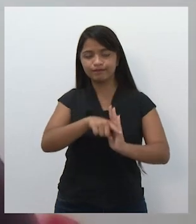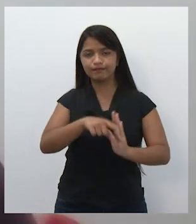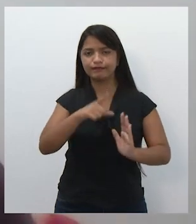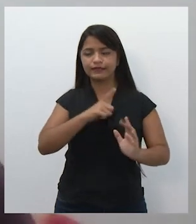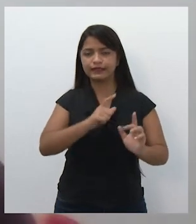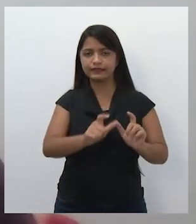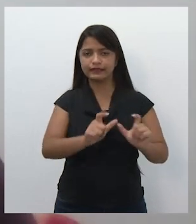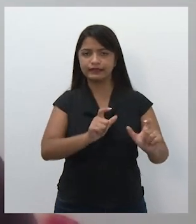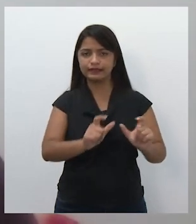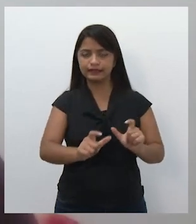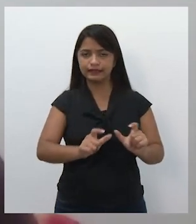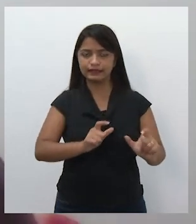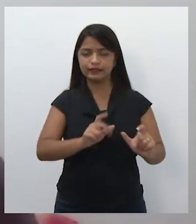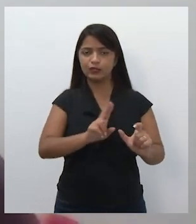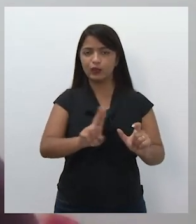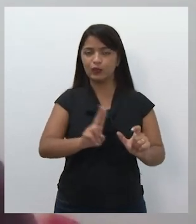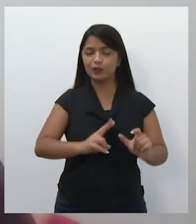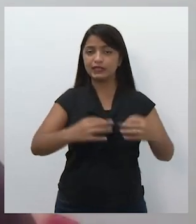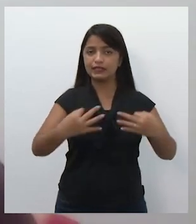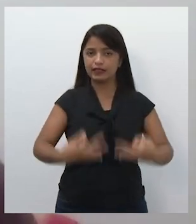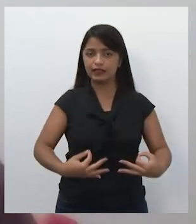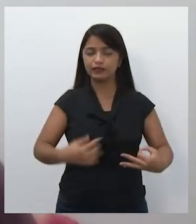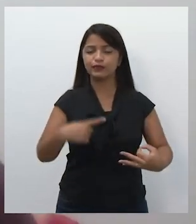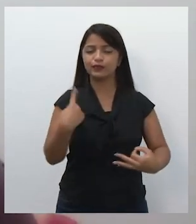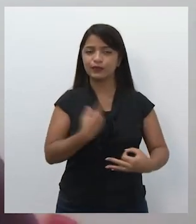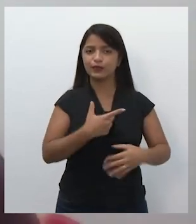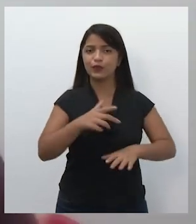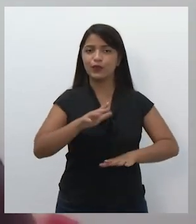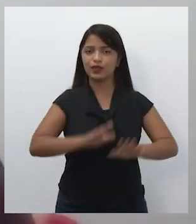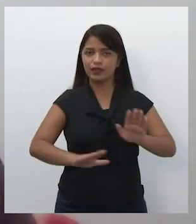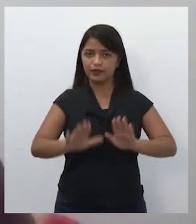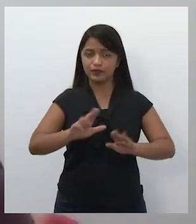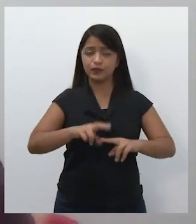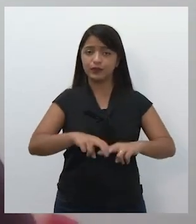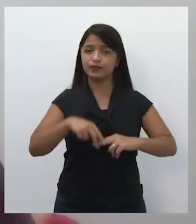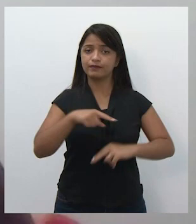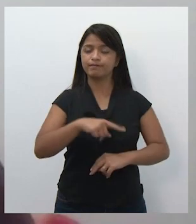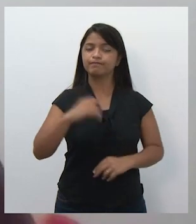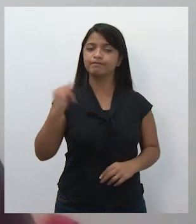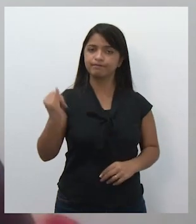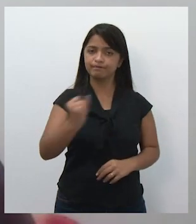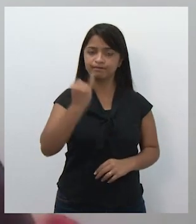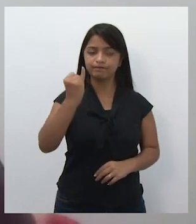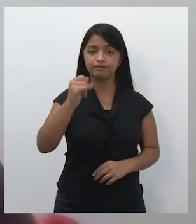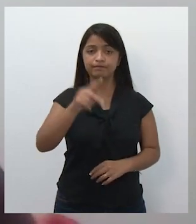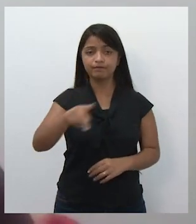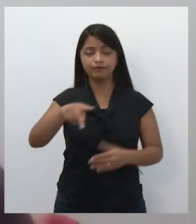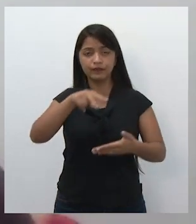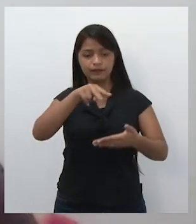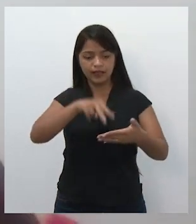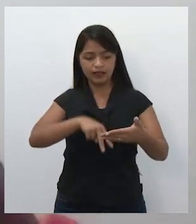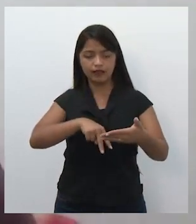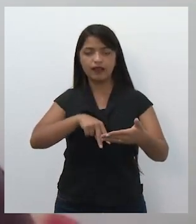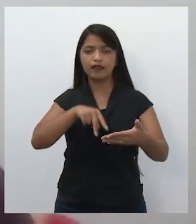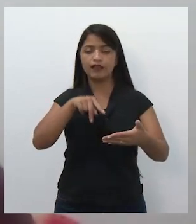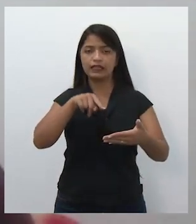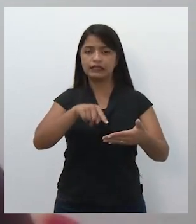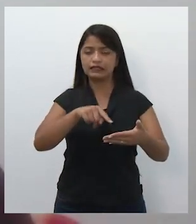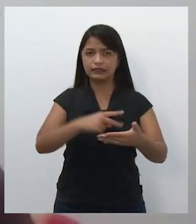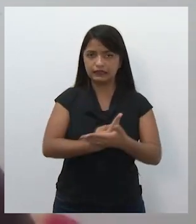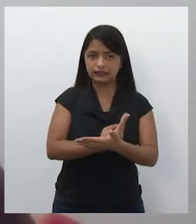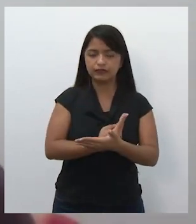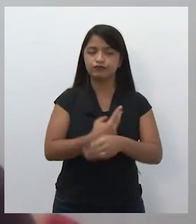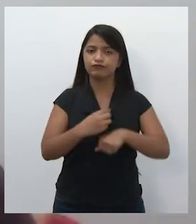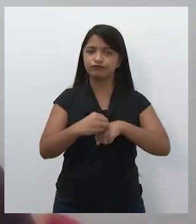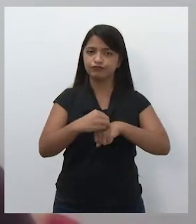nomenclatura, então a gente procurou tomar o máximo de cuidado com isso, e é por isso que é fundamental que os professores leiam o material e verifiquem, oh, isso aqui não está adequado, esse